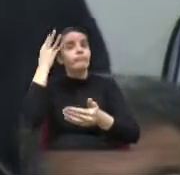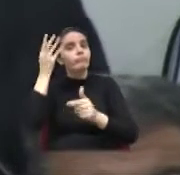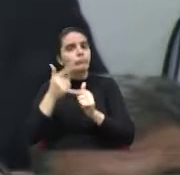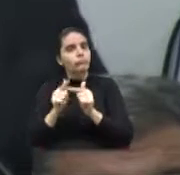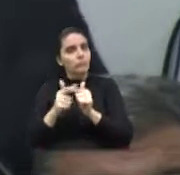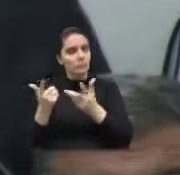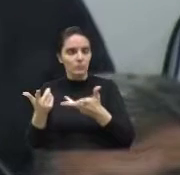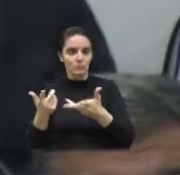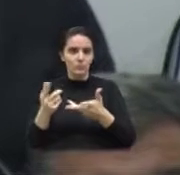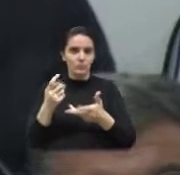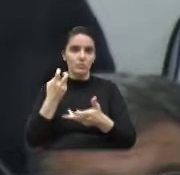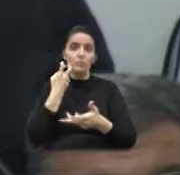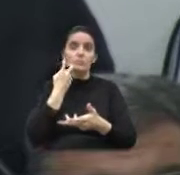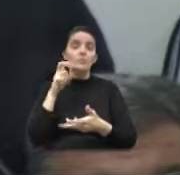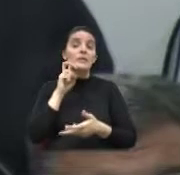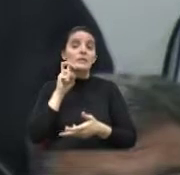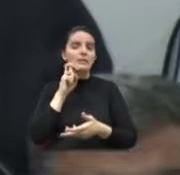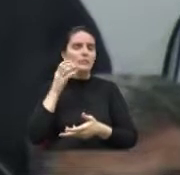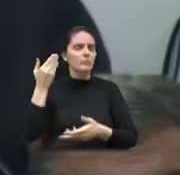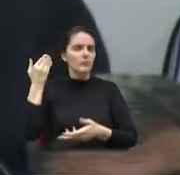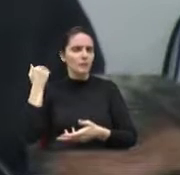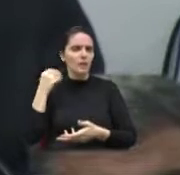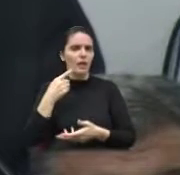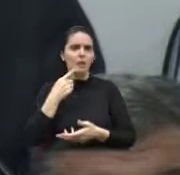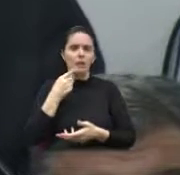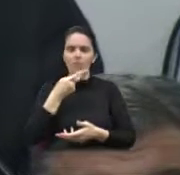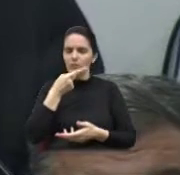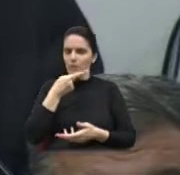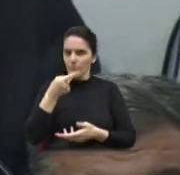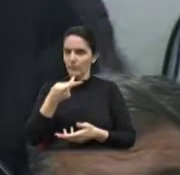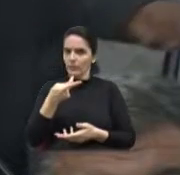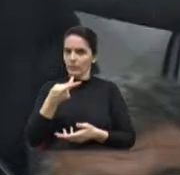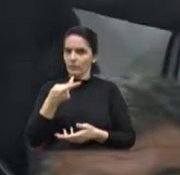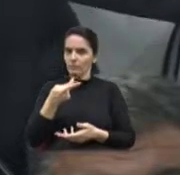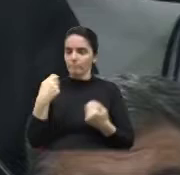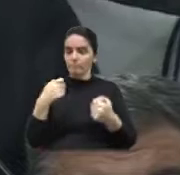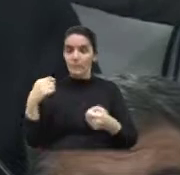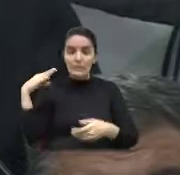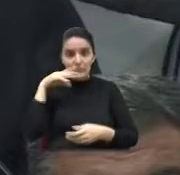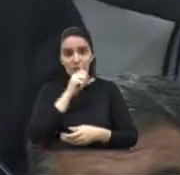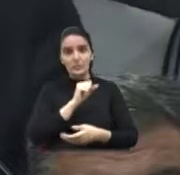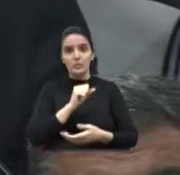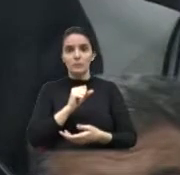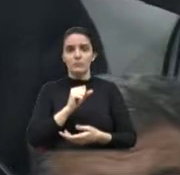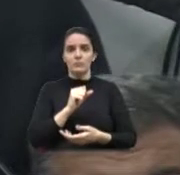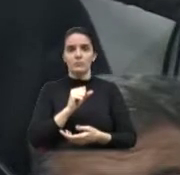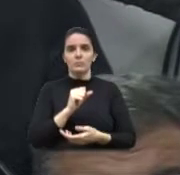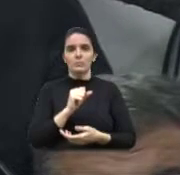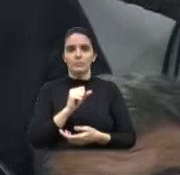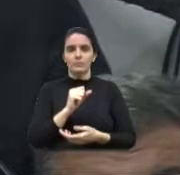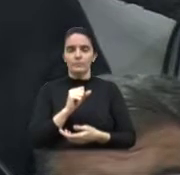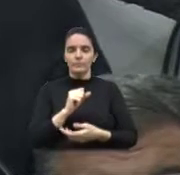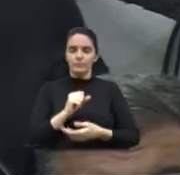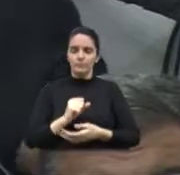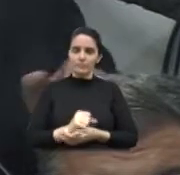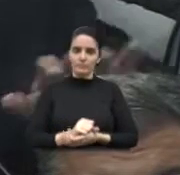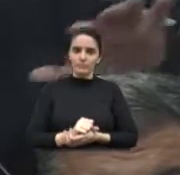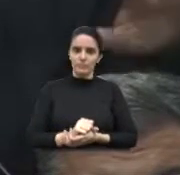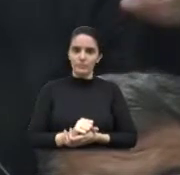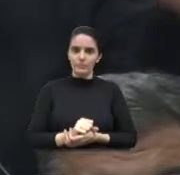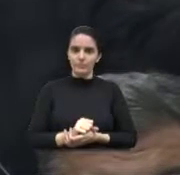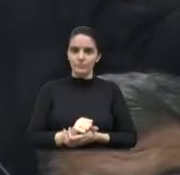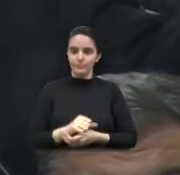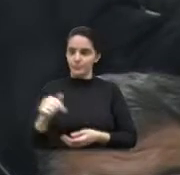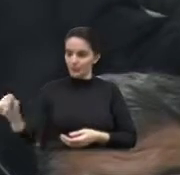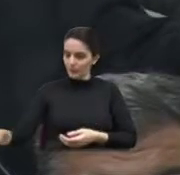isso quinta-feira passada. Quando? Precisa de uma solução urgente. E o mínimo que eu acho que tem que ter de interesse, volte